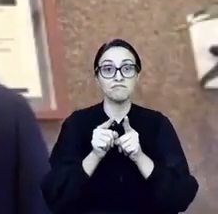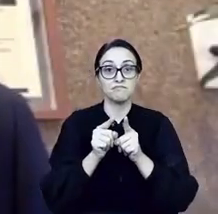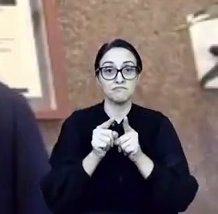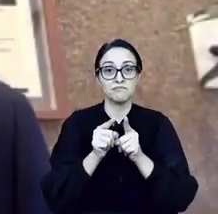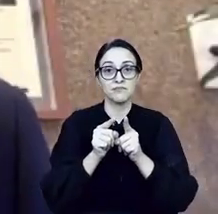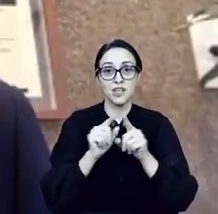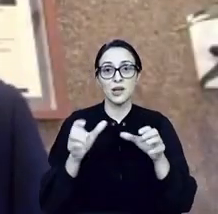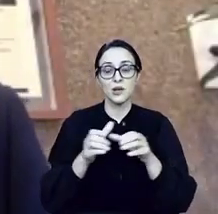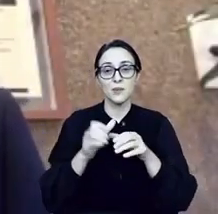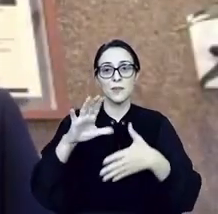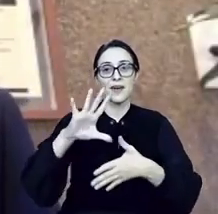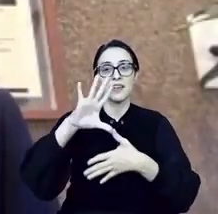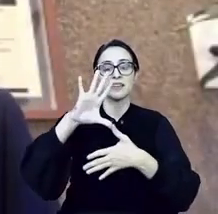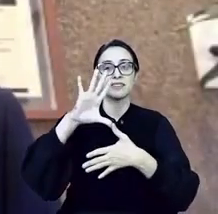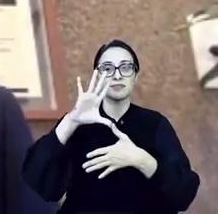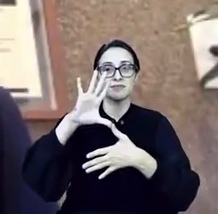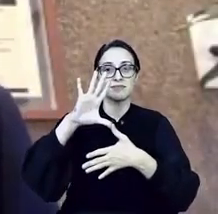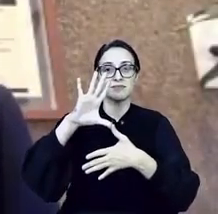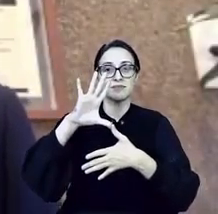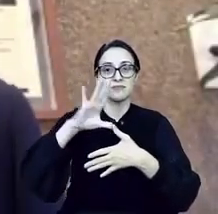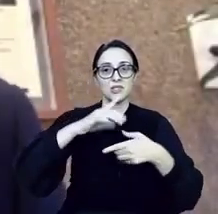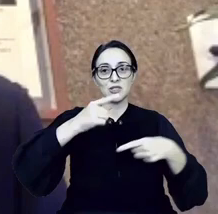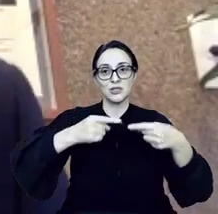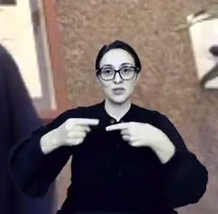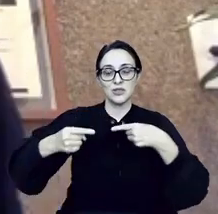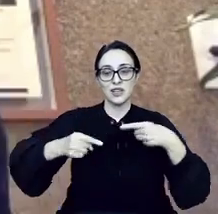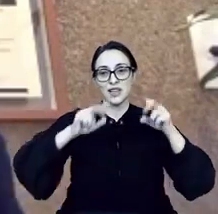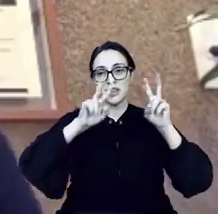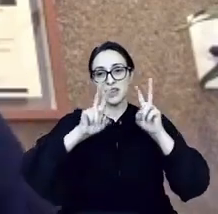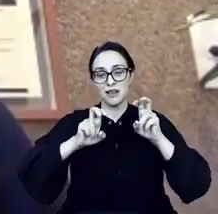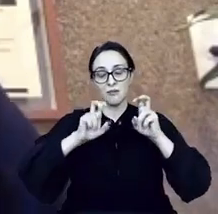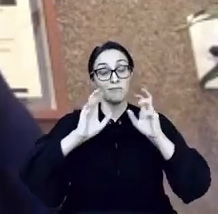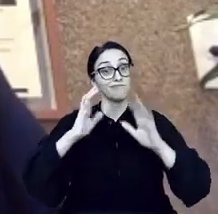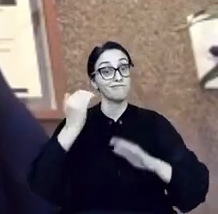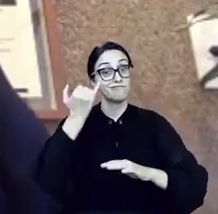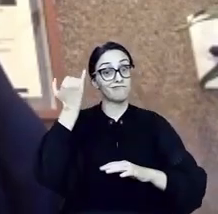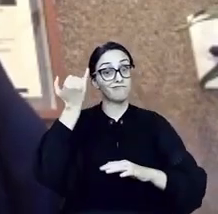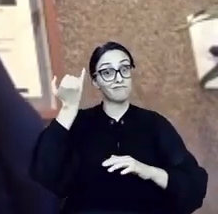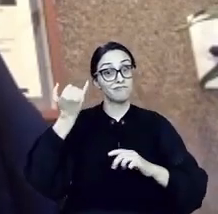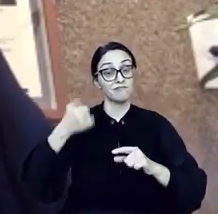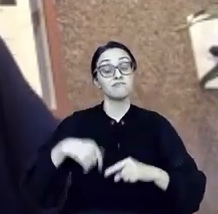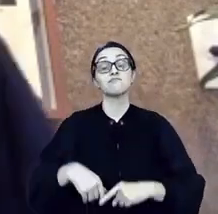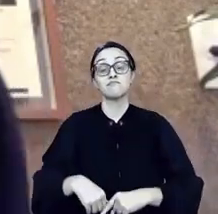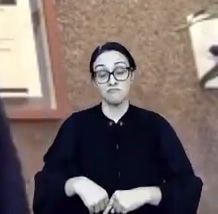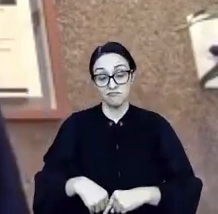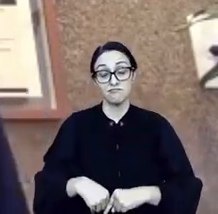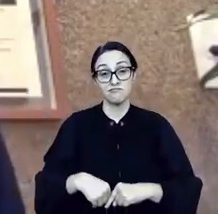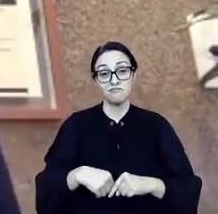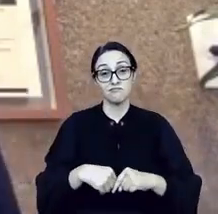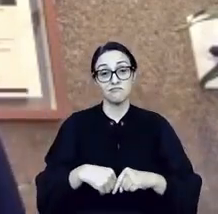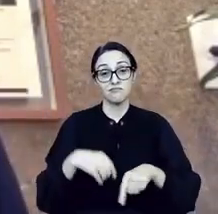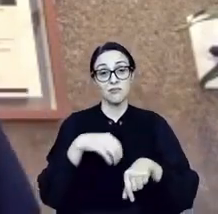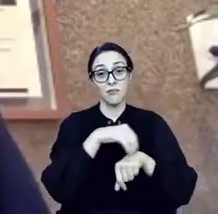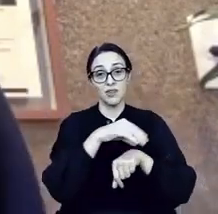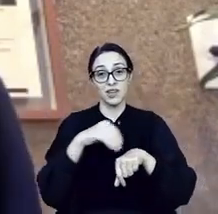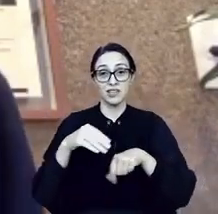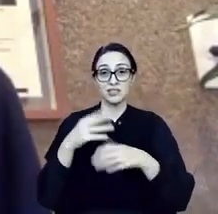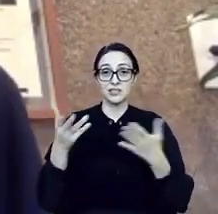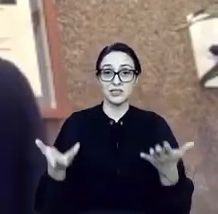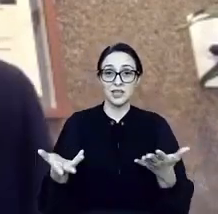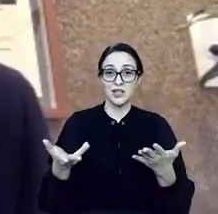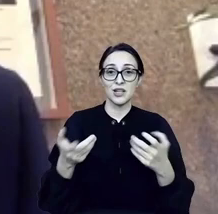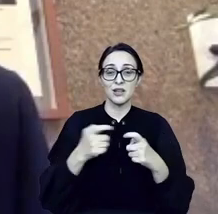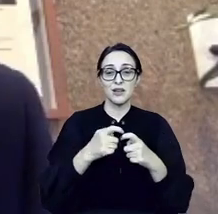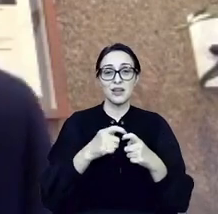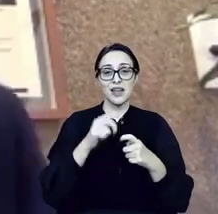do Grupo Américas para discutir esse tema que nós consideramos muito importante. É a honra de ter como moderação o Dr. Renan,